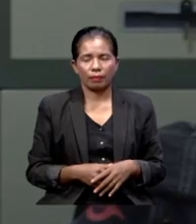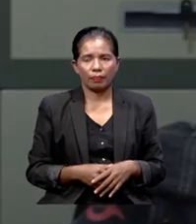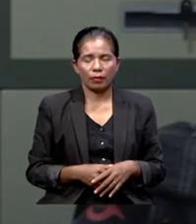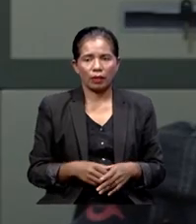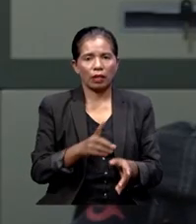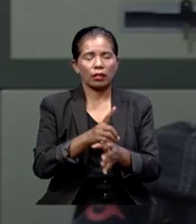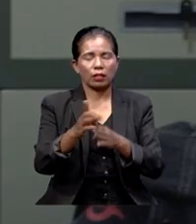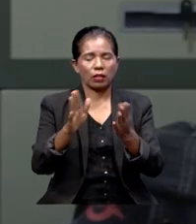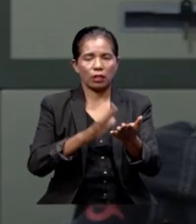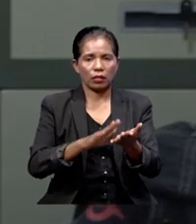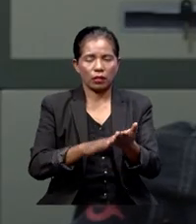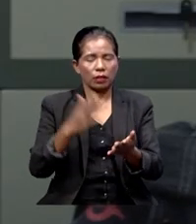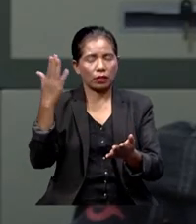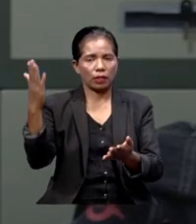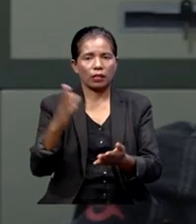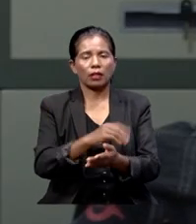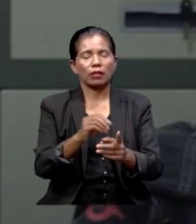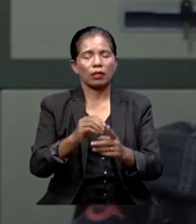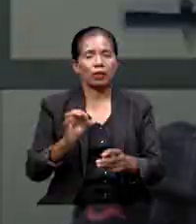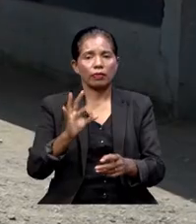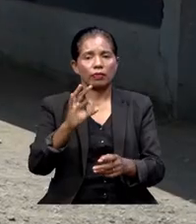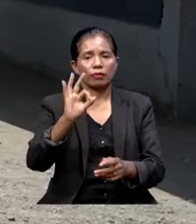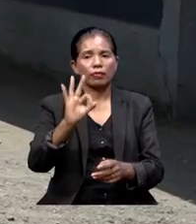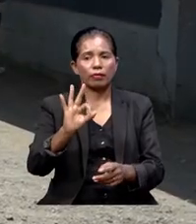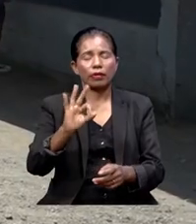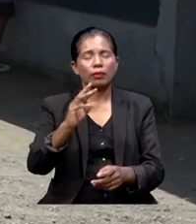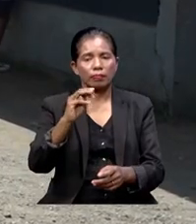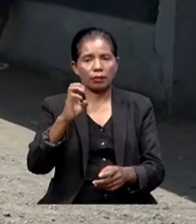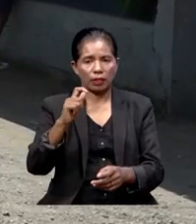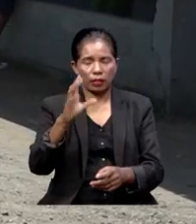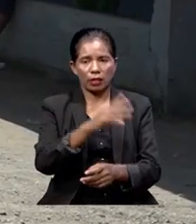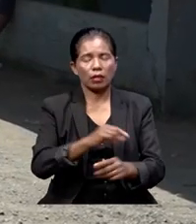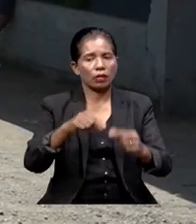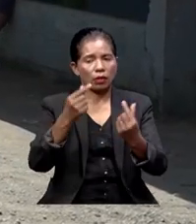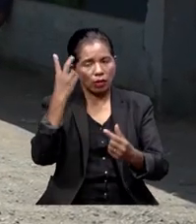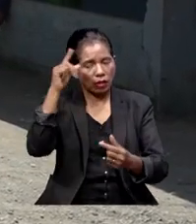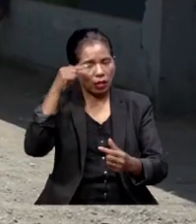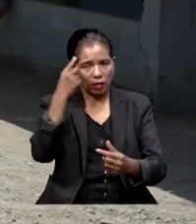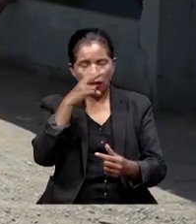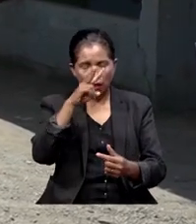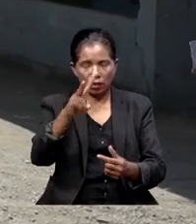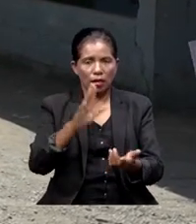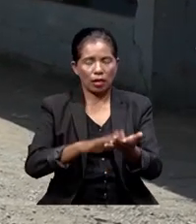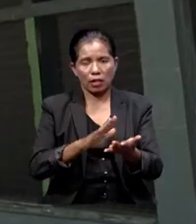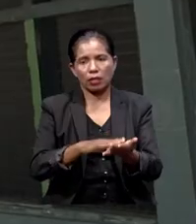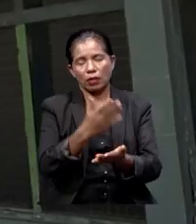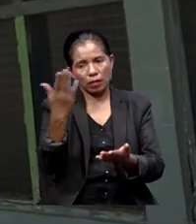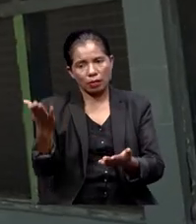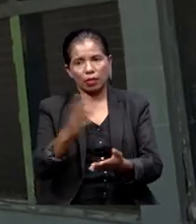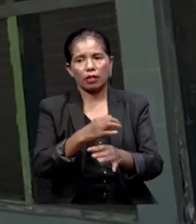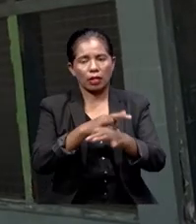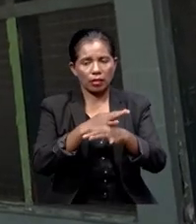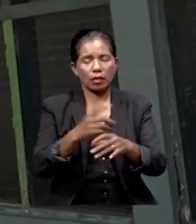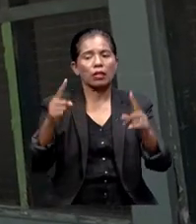Diretor Escola Ensino Básico Central Terceiro Ciclo Fatumeta Hateten, durante o governo anterior, mai haré no sucato na escola refere, a tu reabilita,